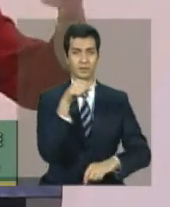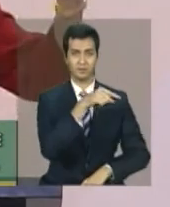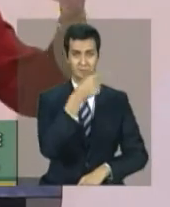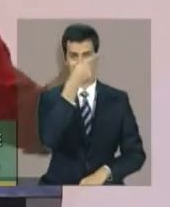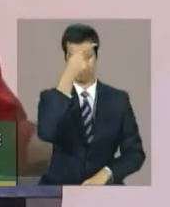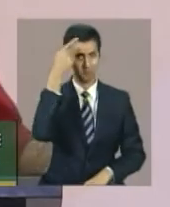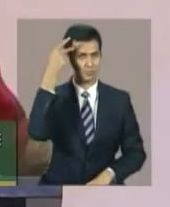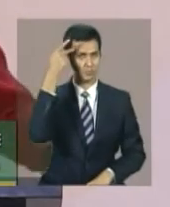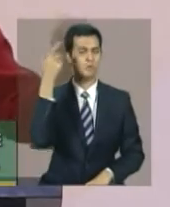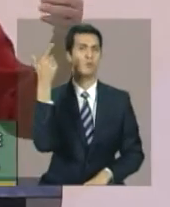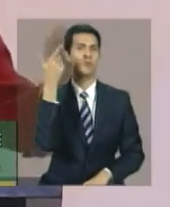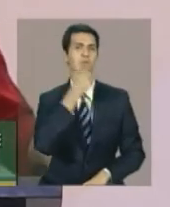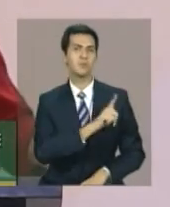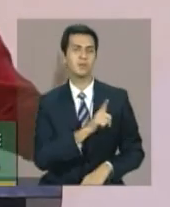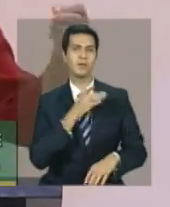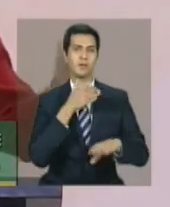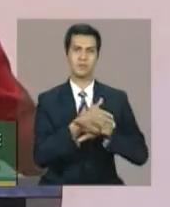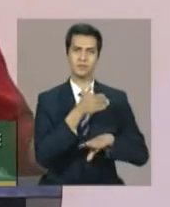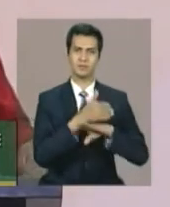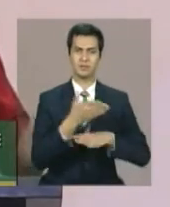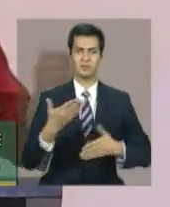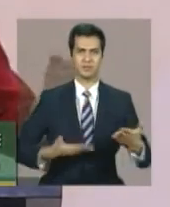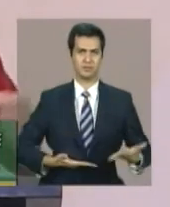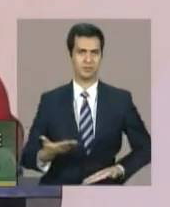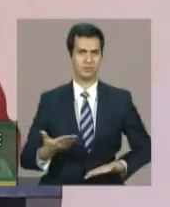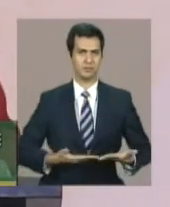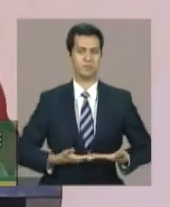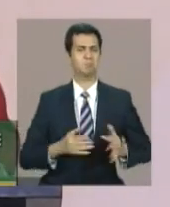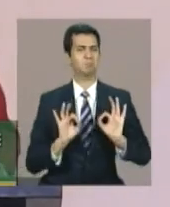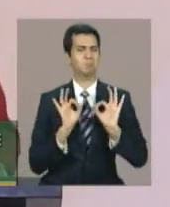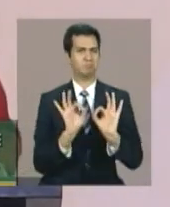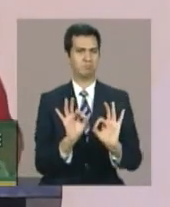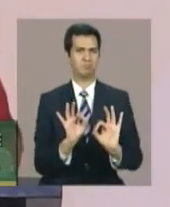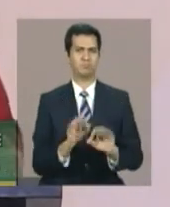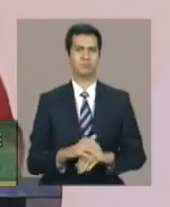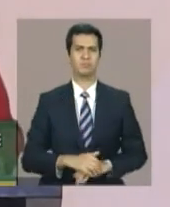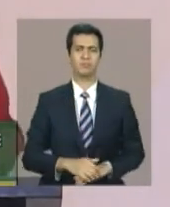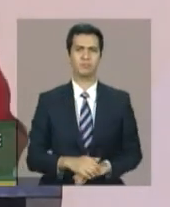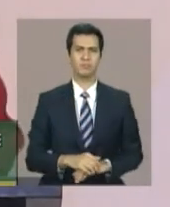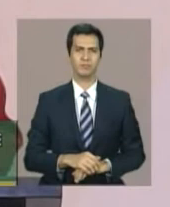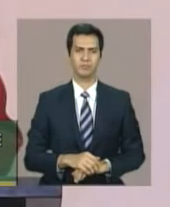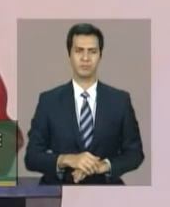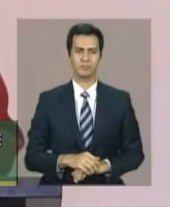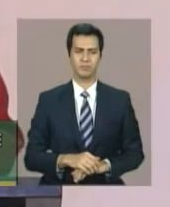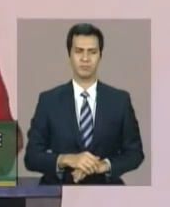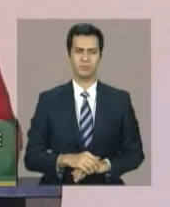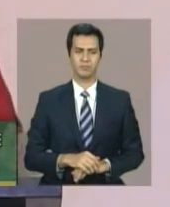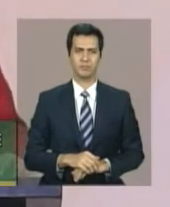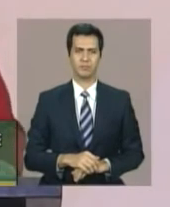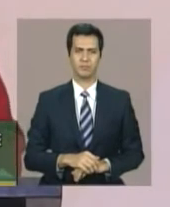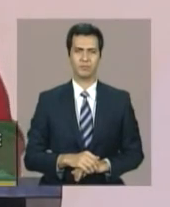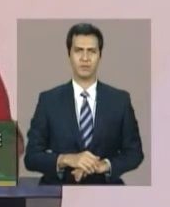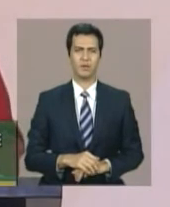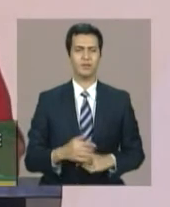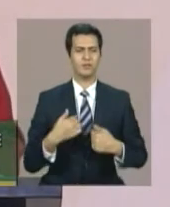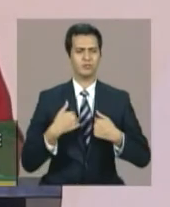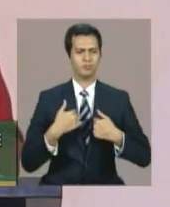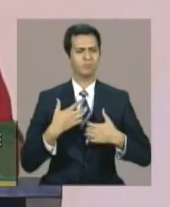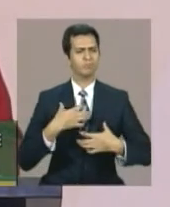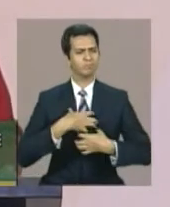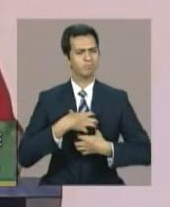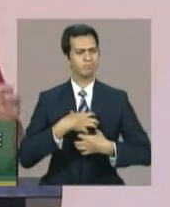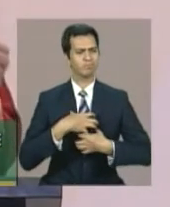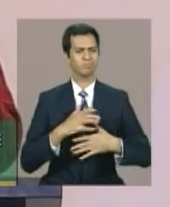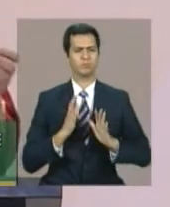pessoas com acesso a serviço público de qualidade. Eu fiquei muito